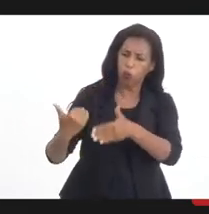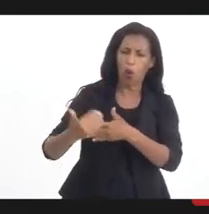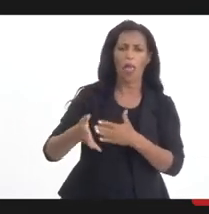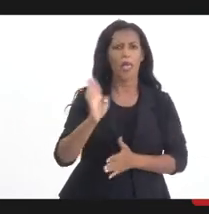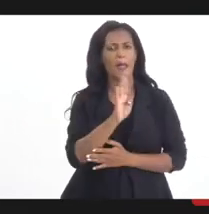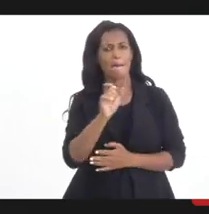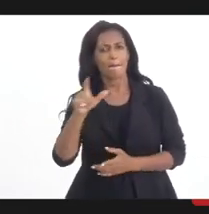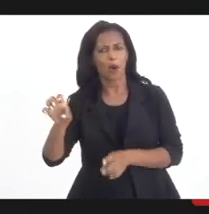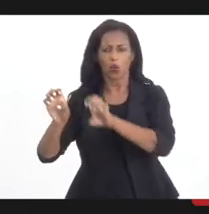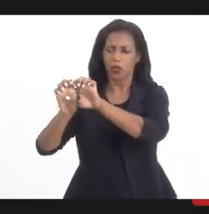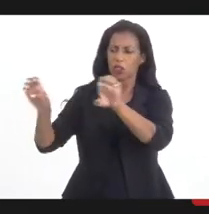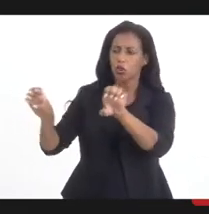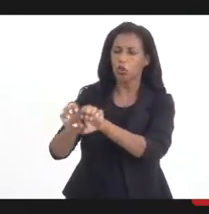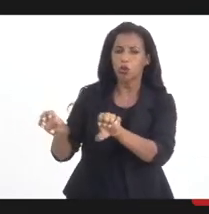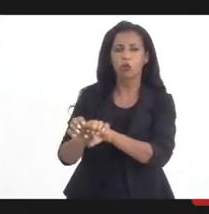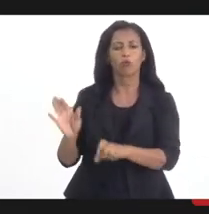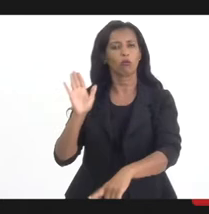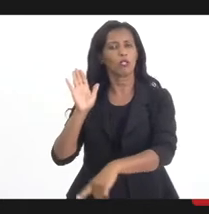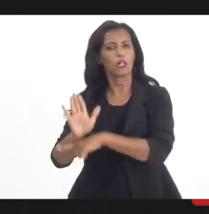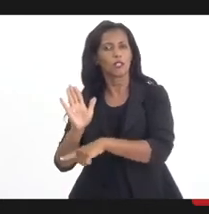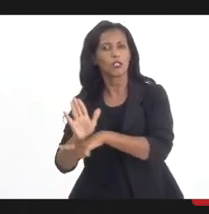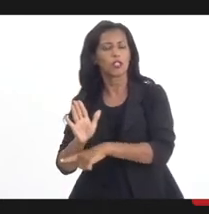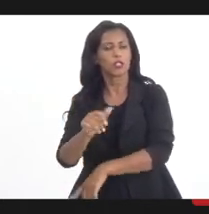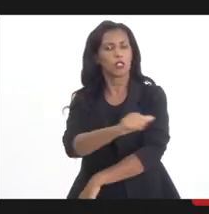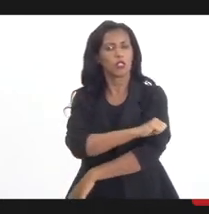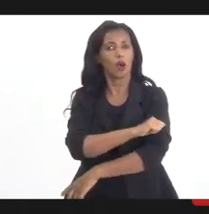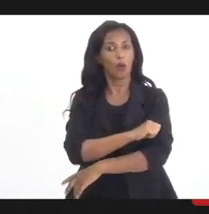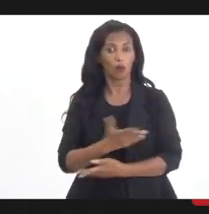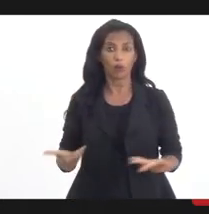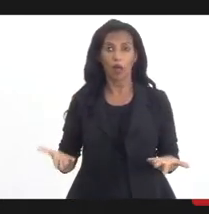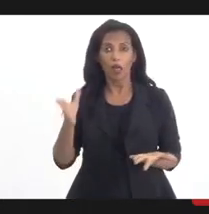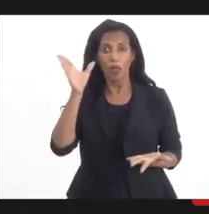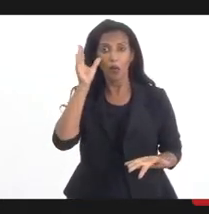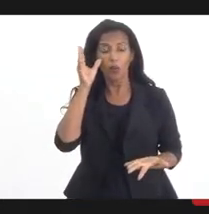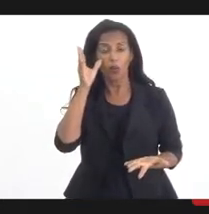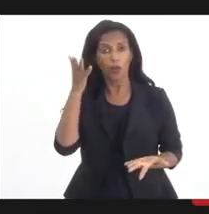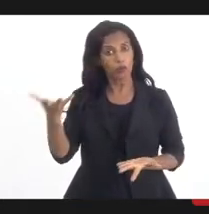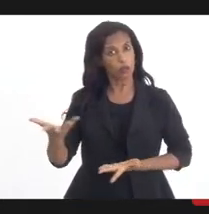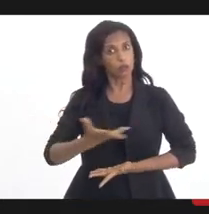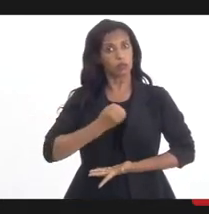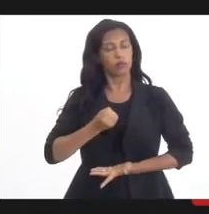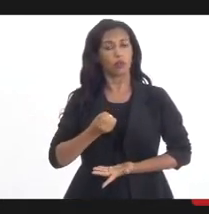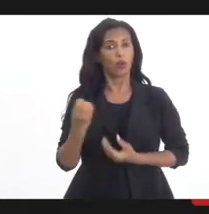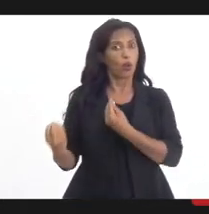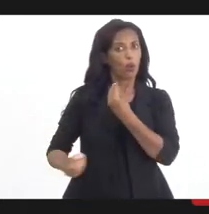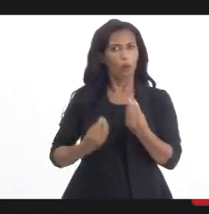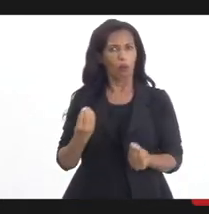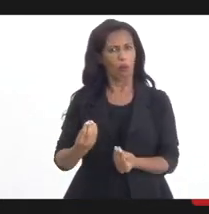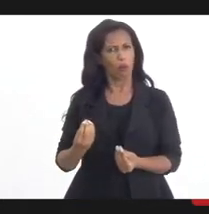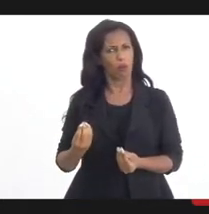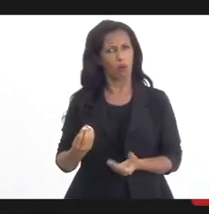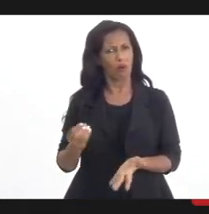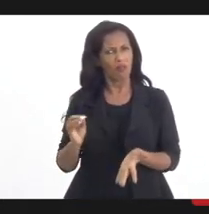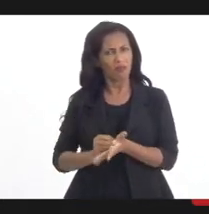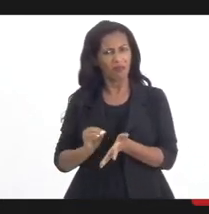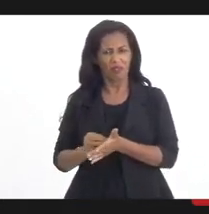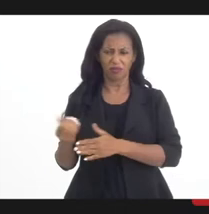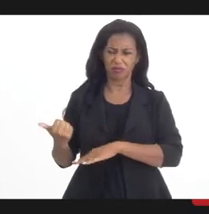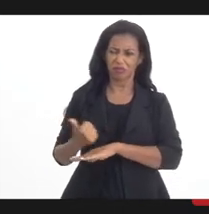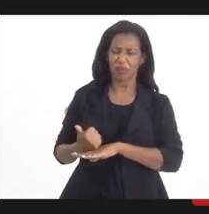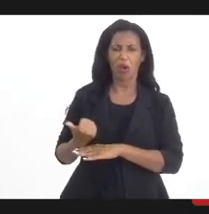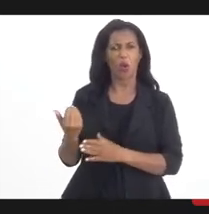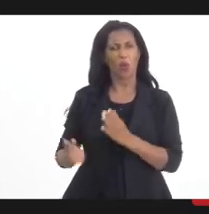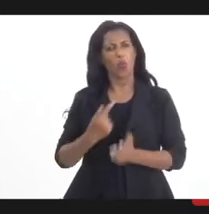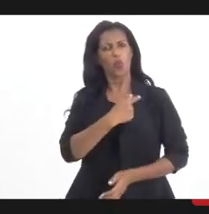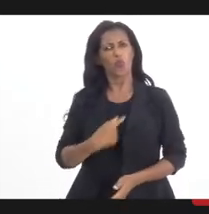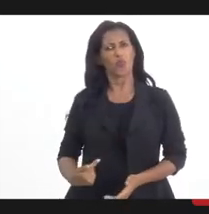em infraestrutura física, em assistência estudantil. Por isso que é curioso, é espantoso e causa indignação que o governo do Estado